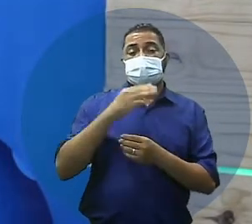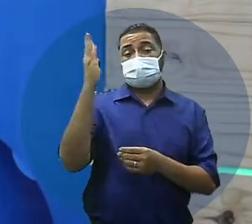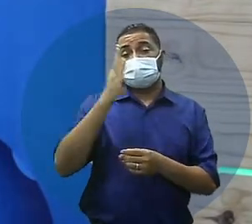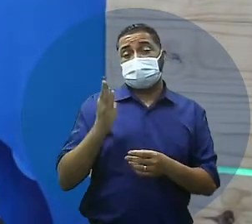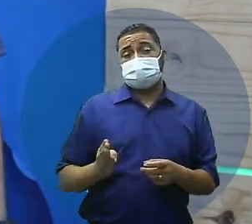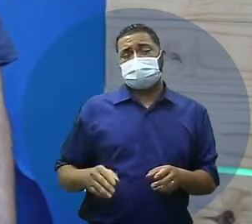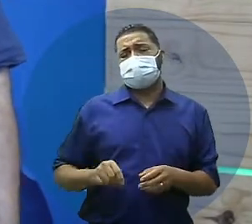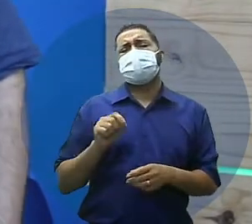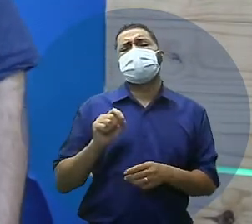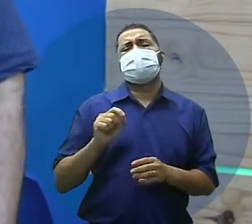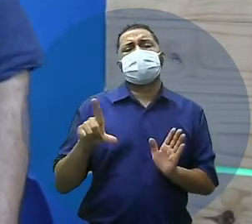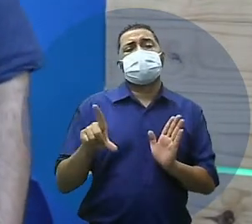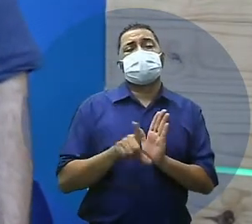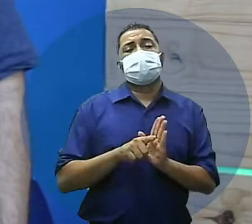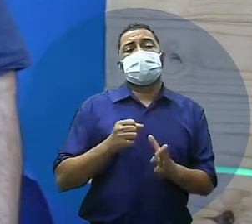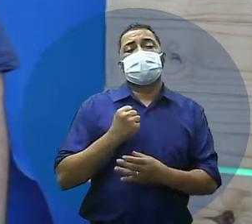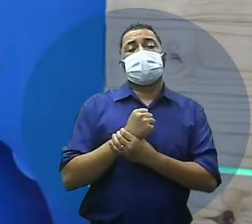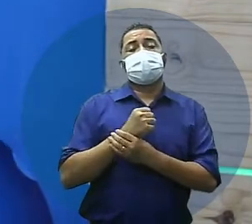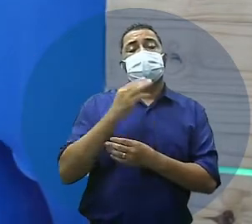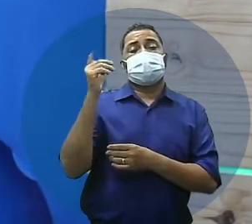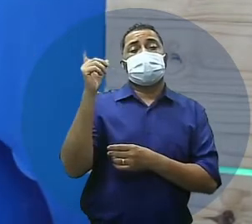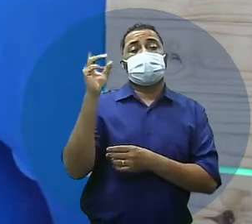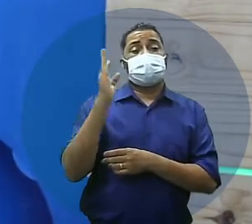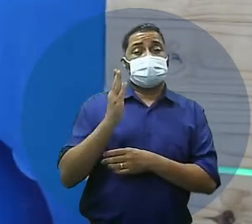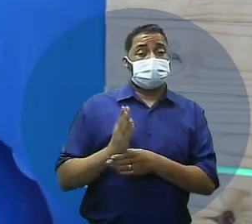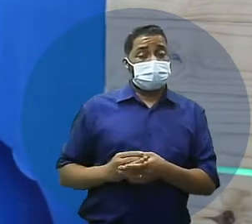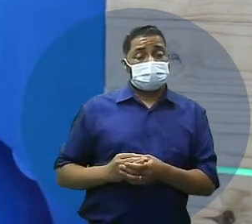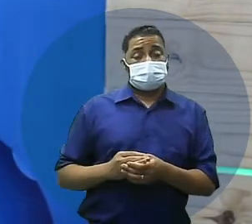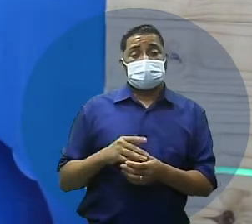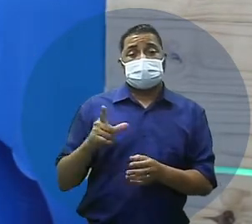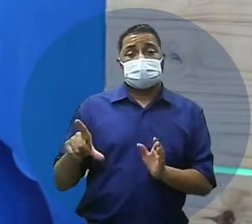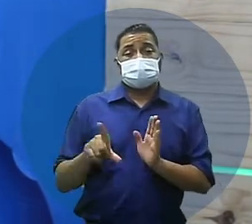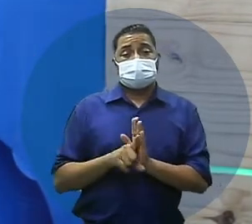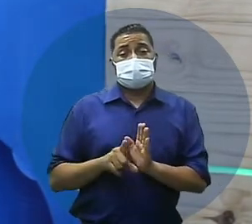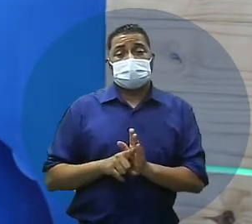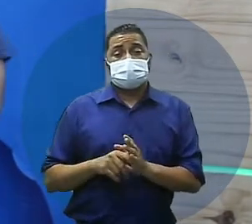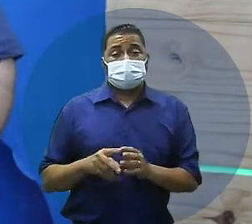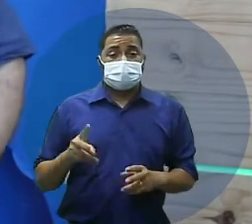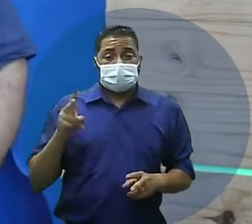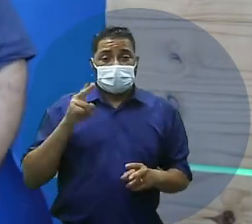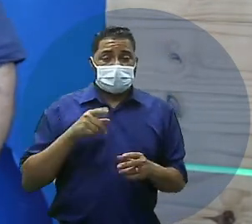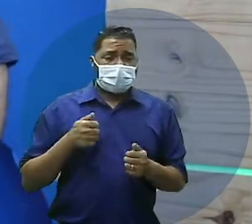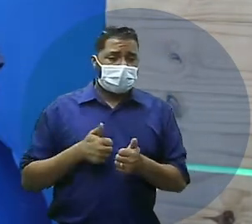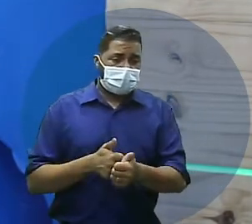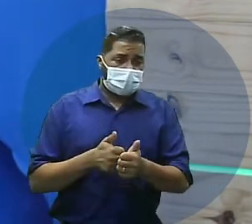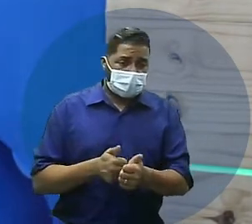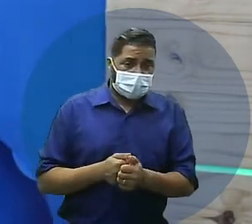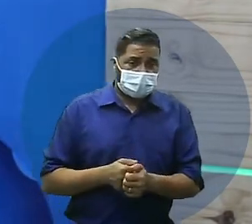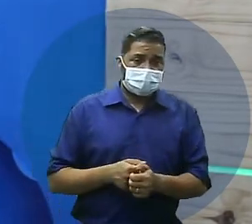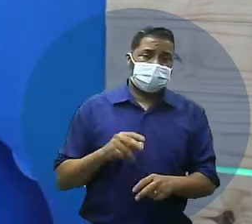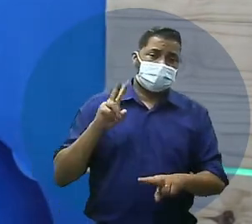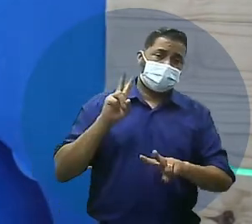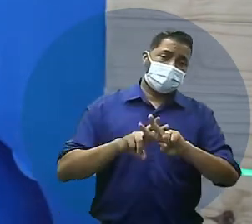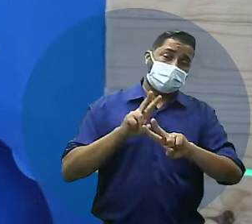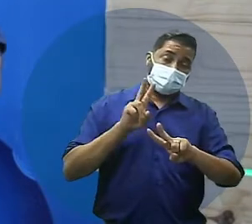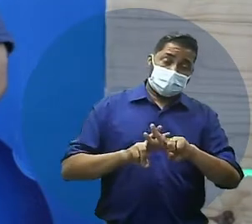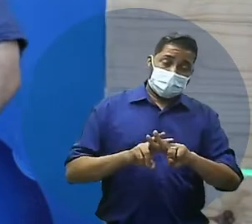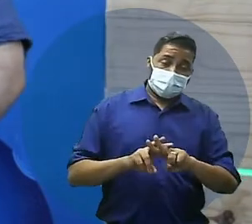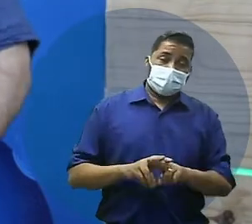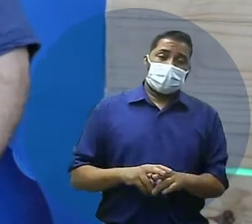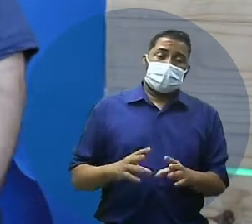O que danado foi essa Lei de Segurança Nacional? Essa lei visava perseguir, prender